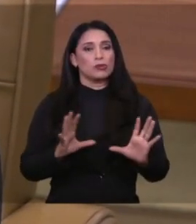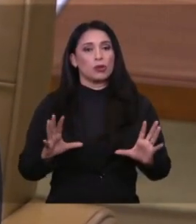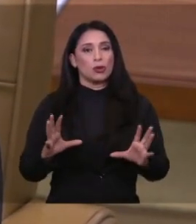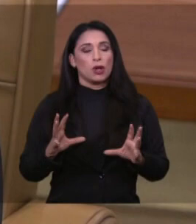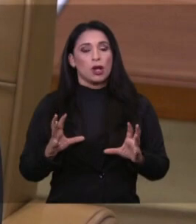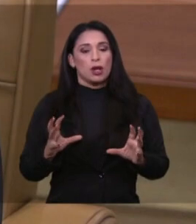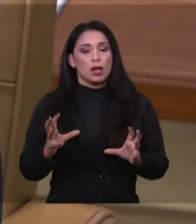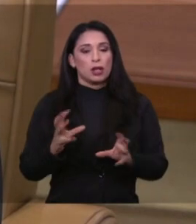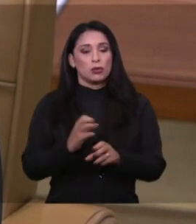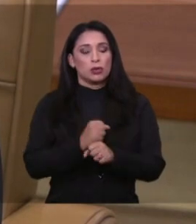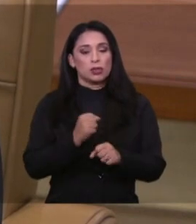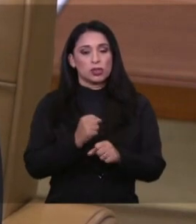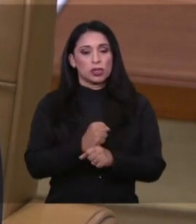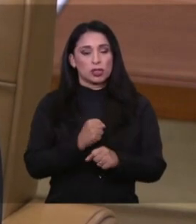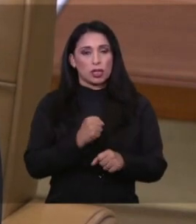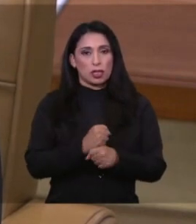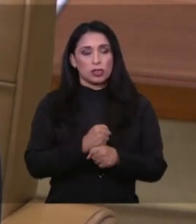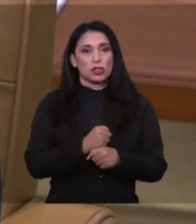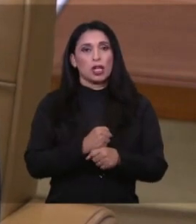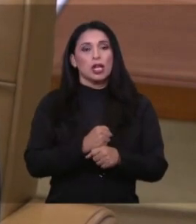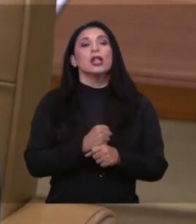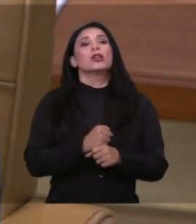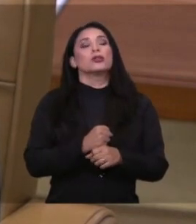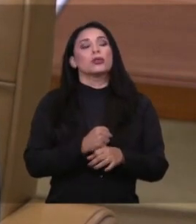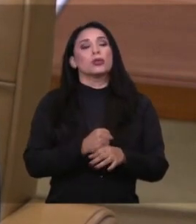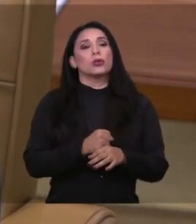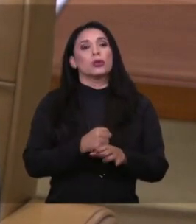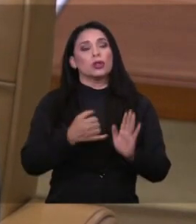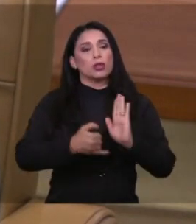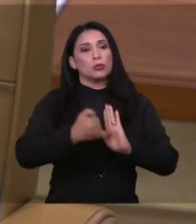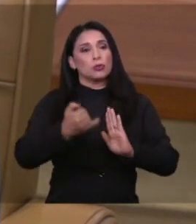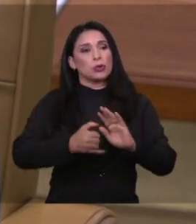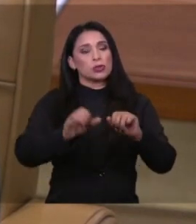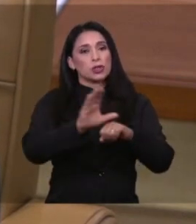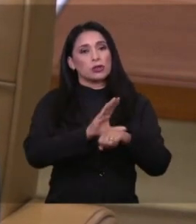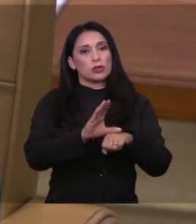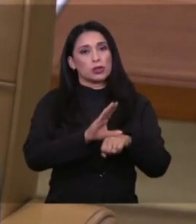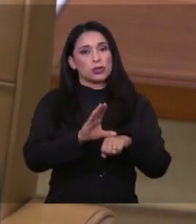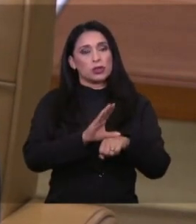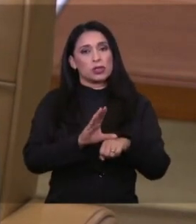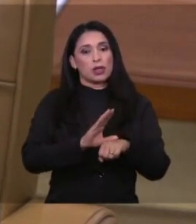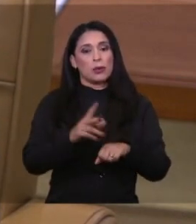acima do imposto pela Constituição. A PEC